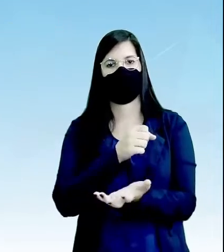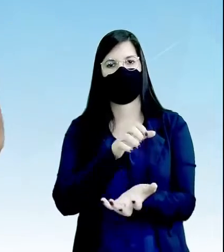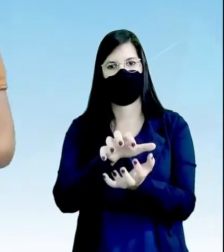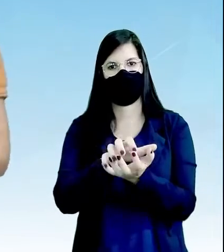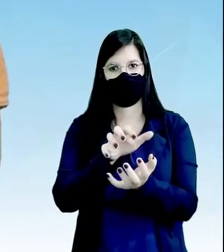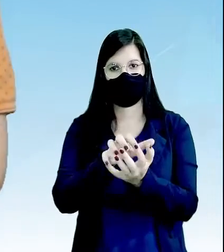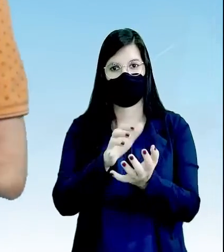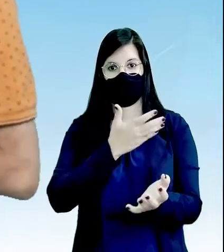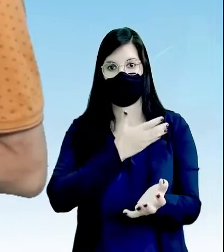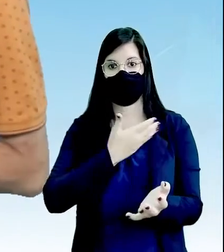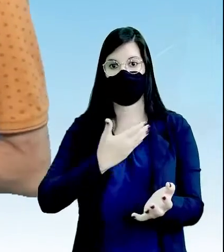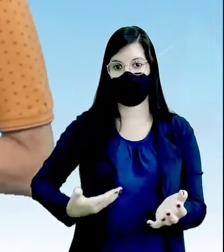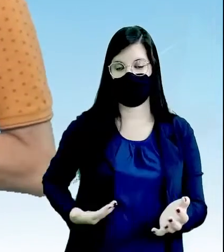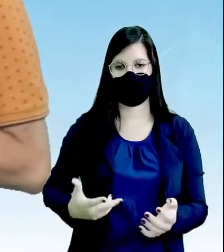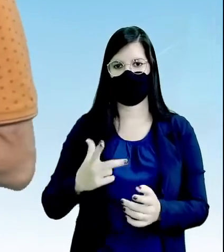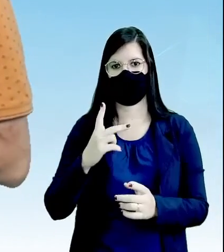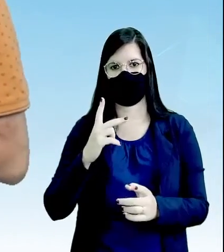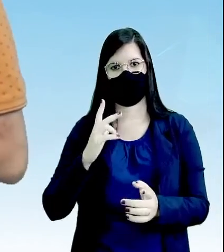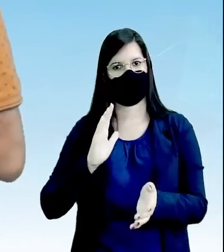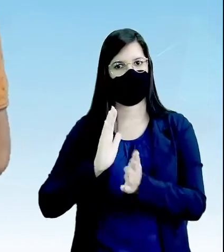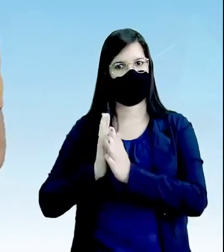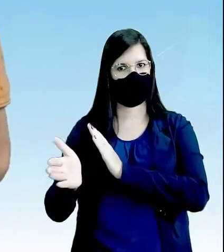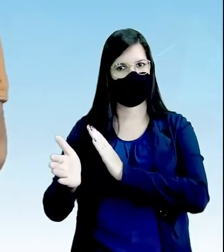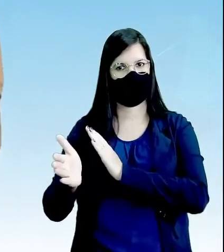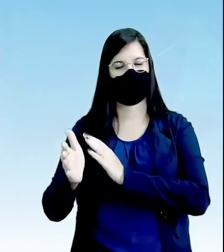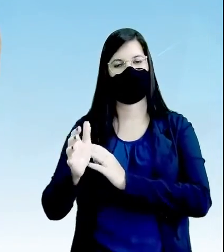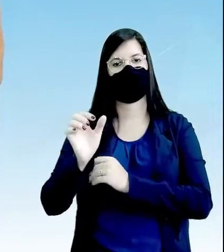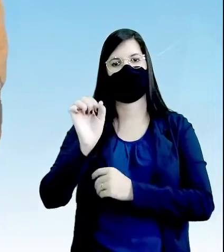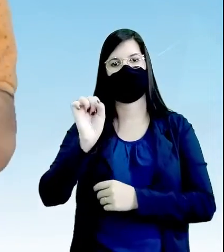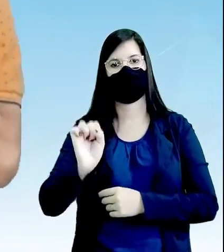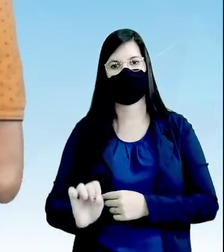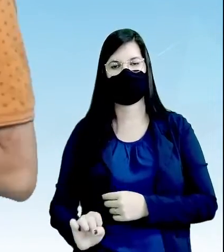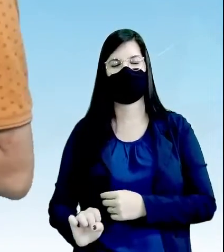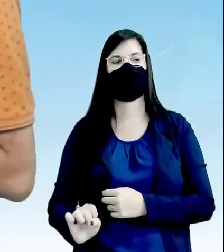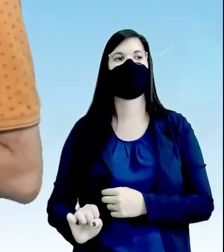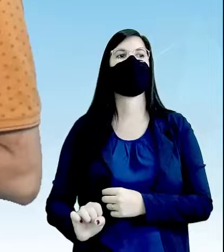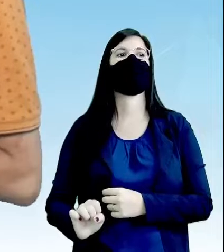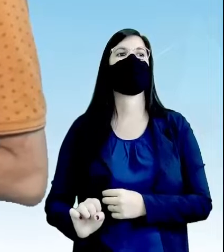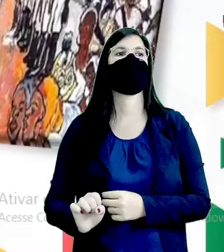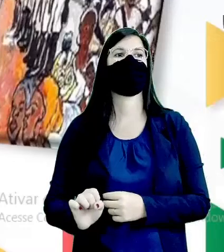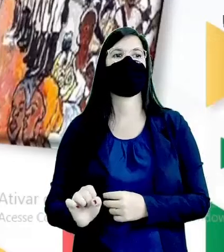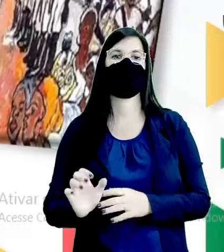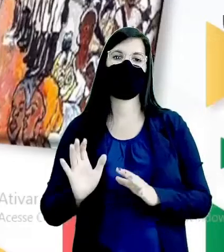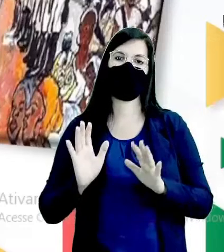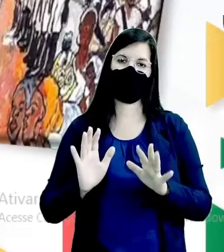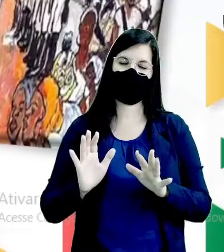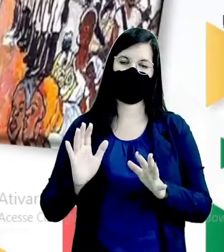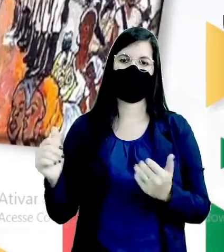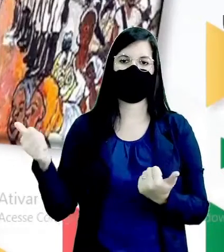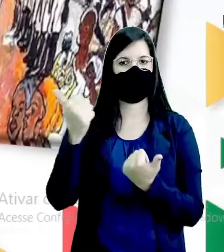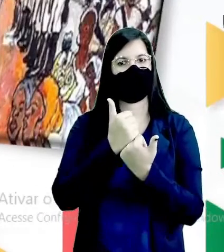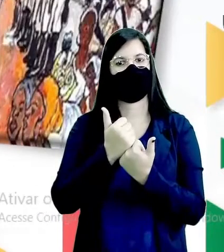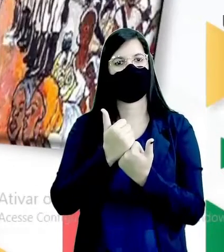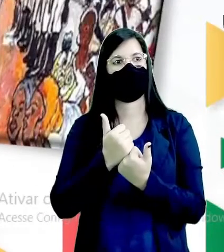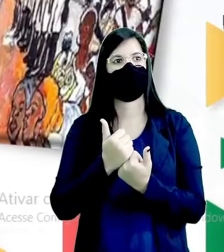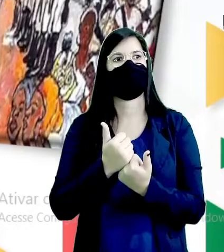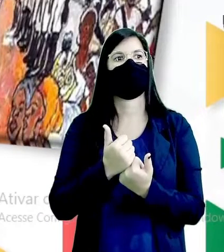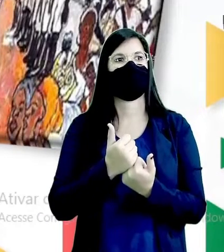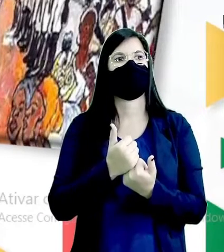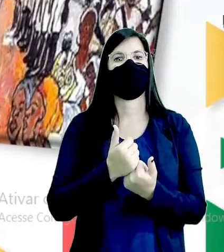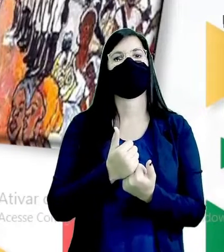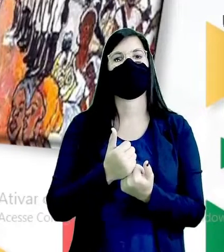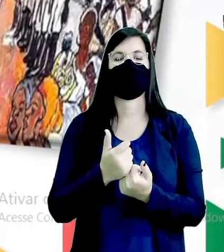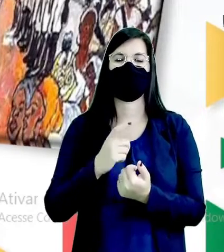fugiu para o sudeste do país, e aqui eles assumiram o poder ainda por 75 dias. É por isso